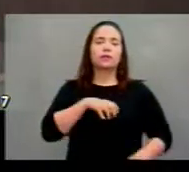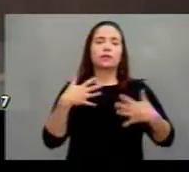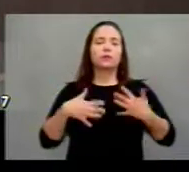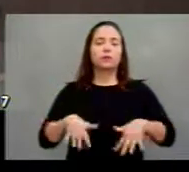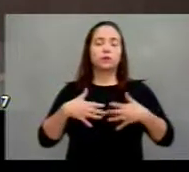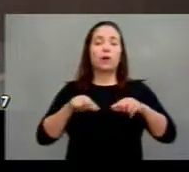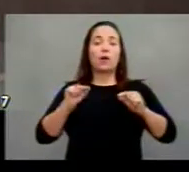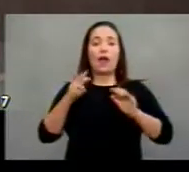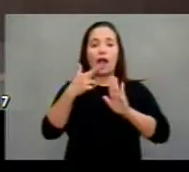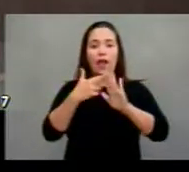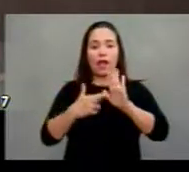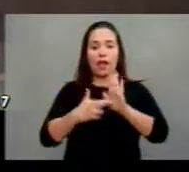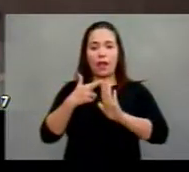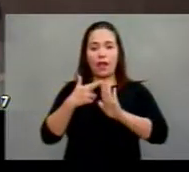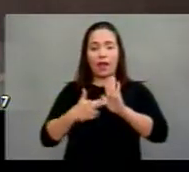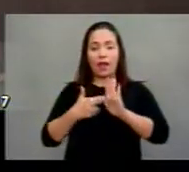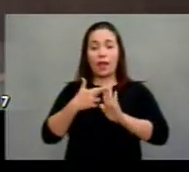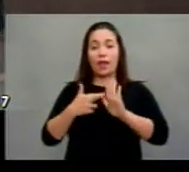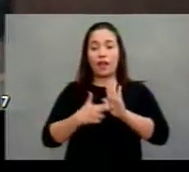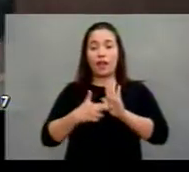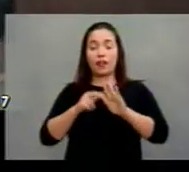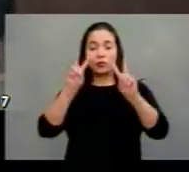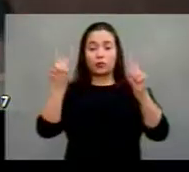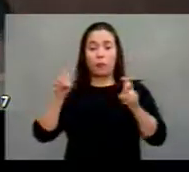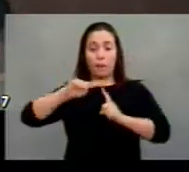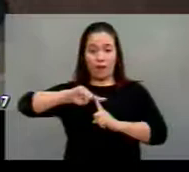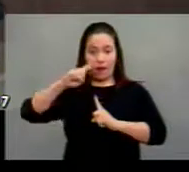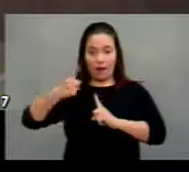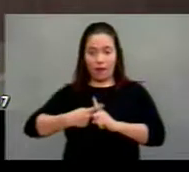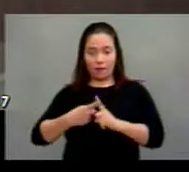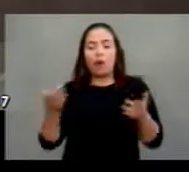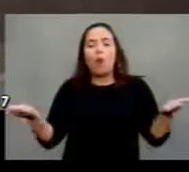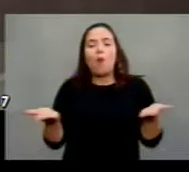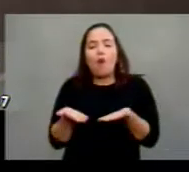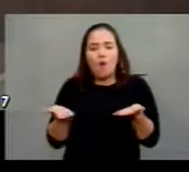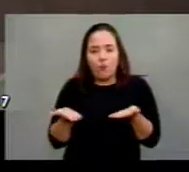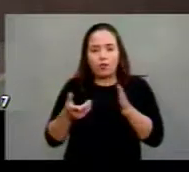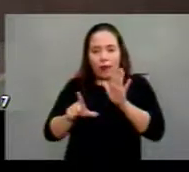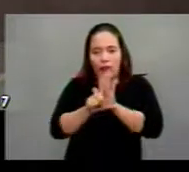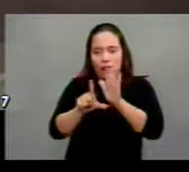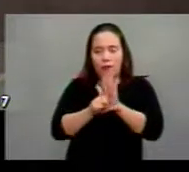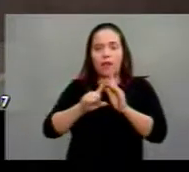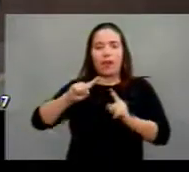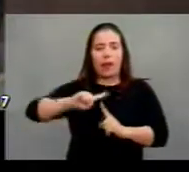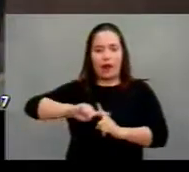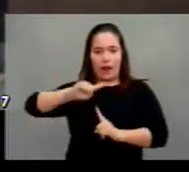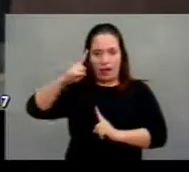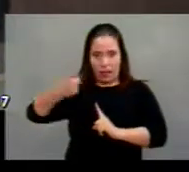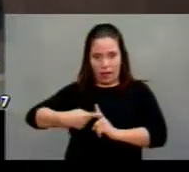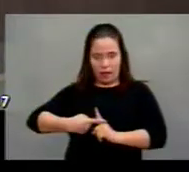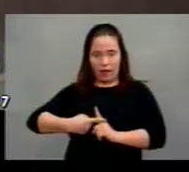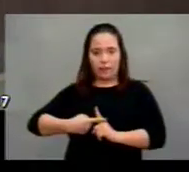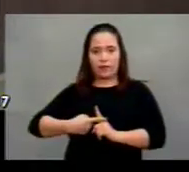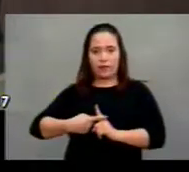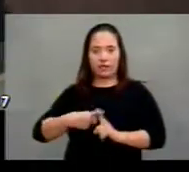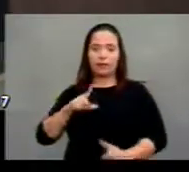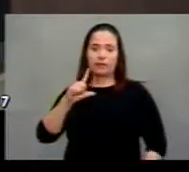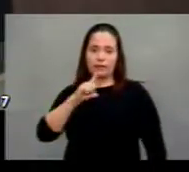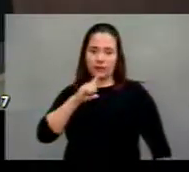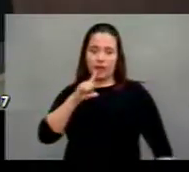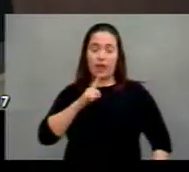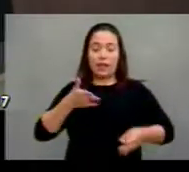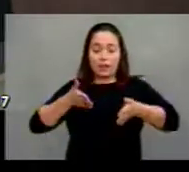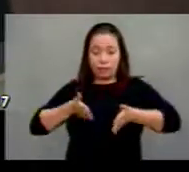a regra do trabalho de grávidas. A grávida hoje, ela não pode, grávida ou lactante, ela